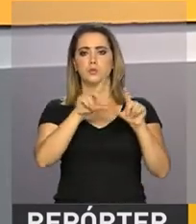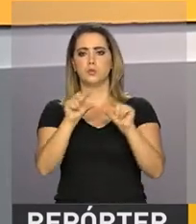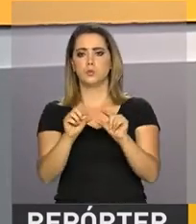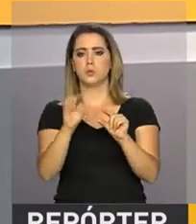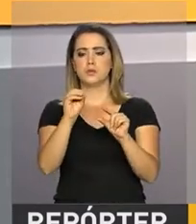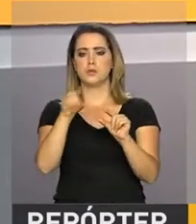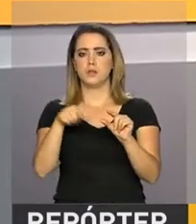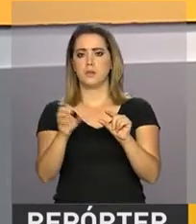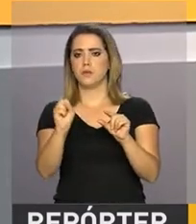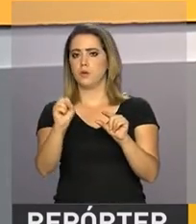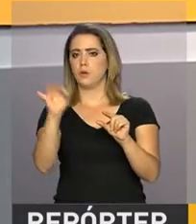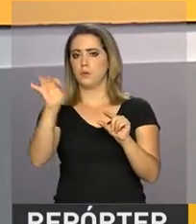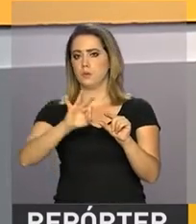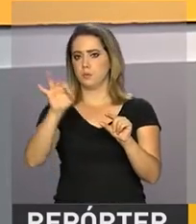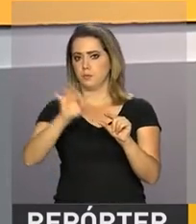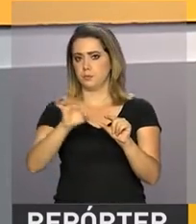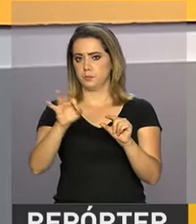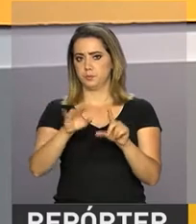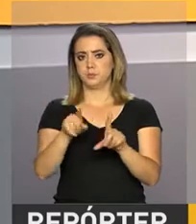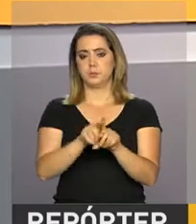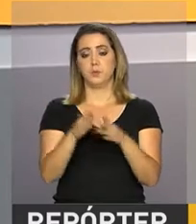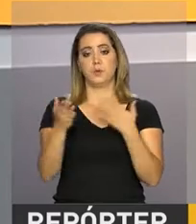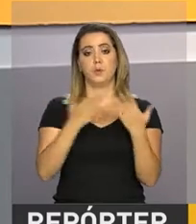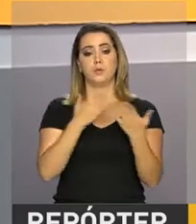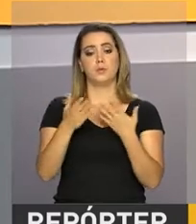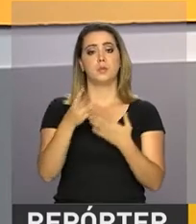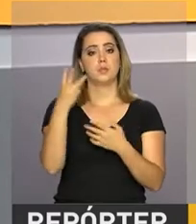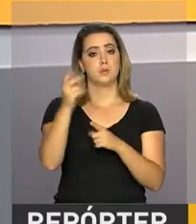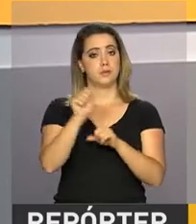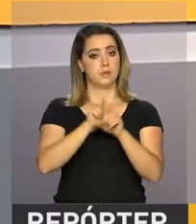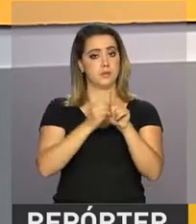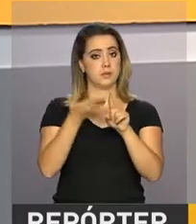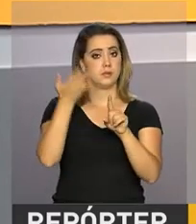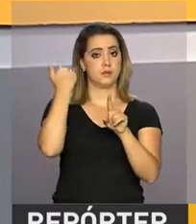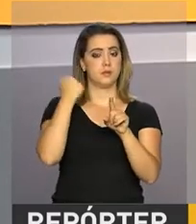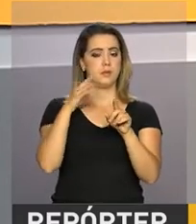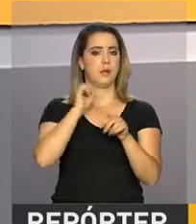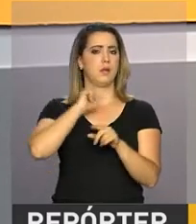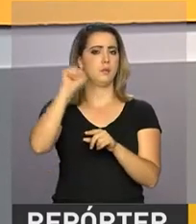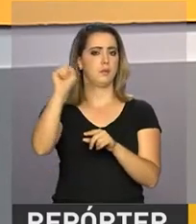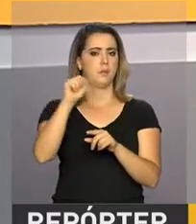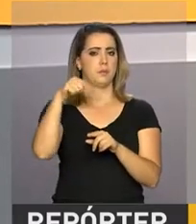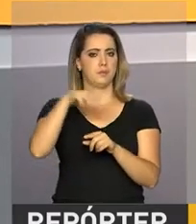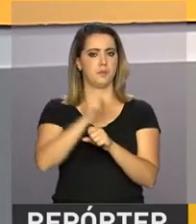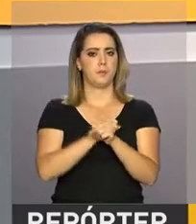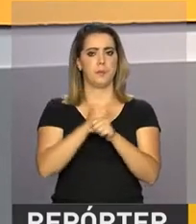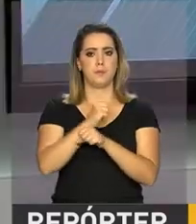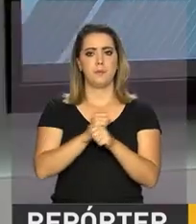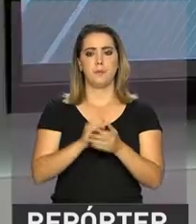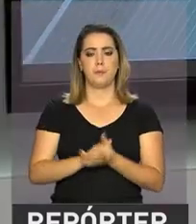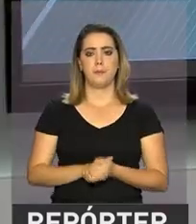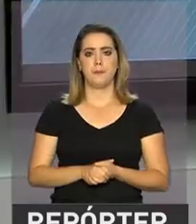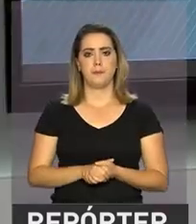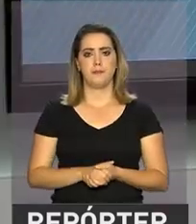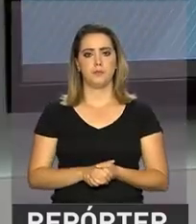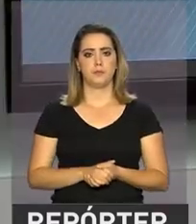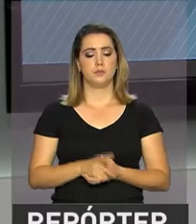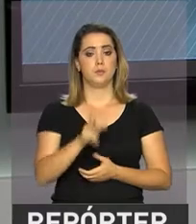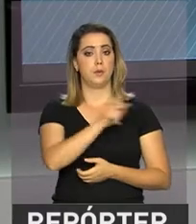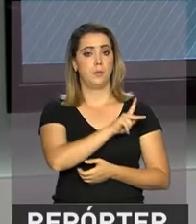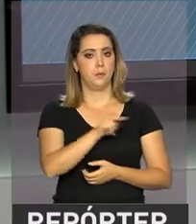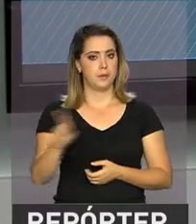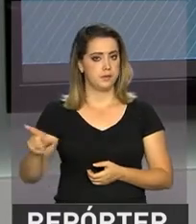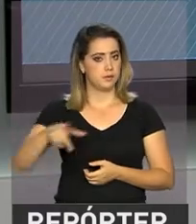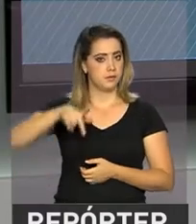de 0,8 ponto percentual em relação ao trimestre terminado em abril deste ano. O presidente